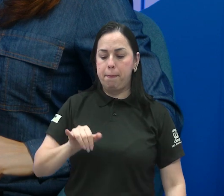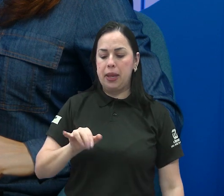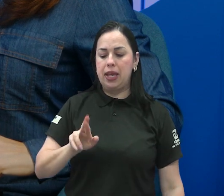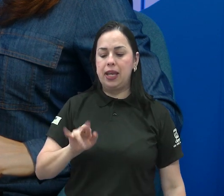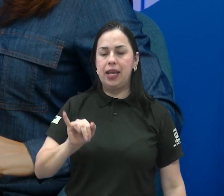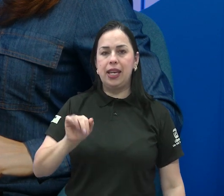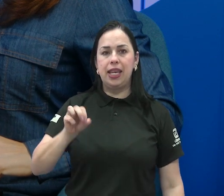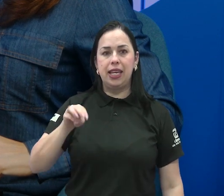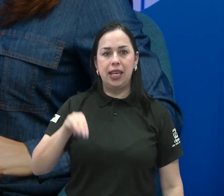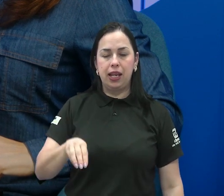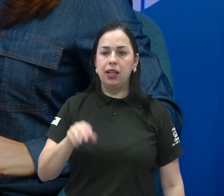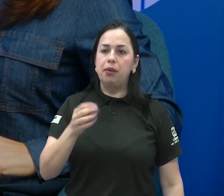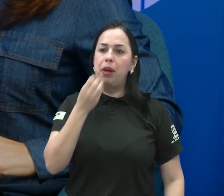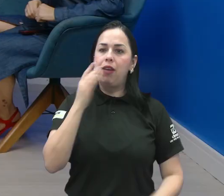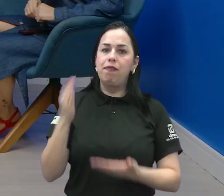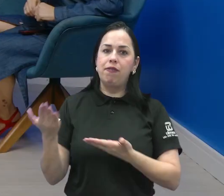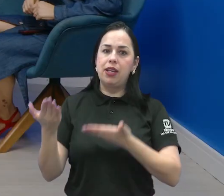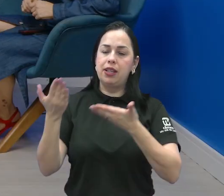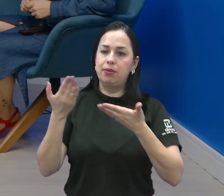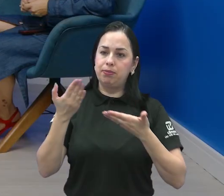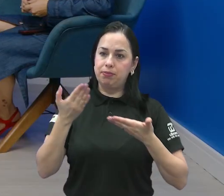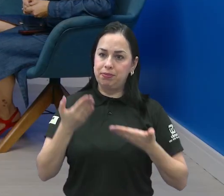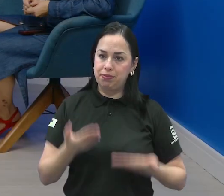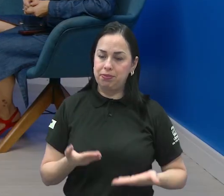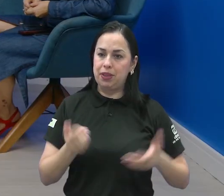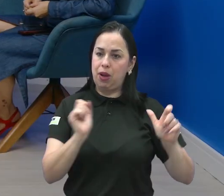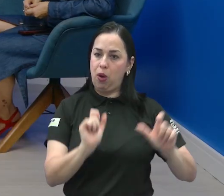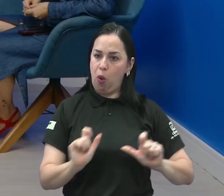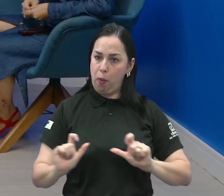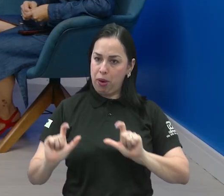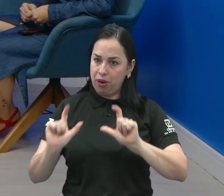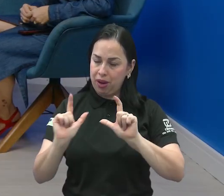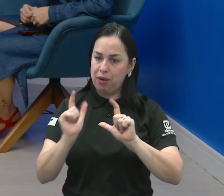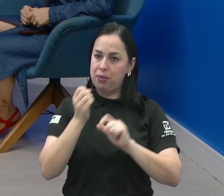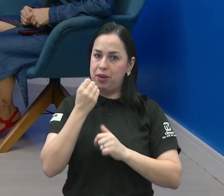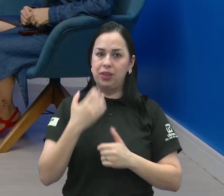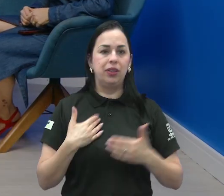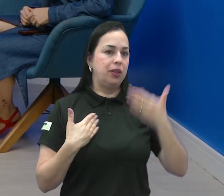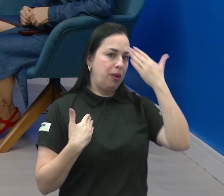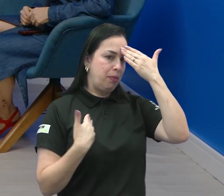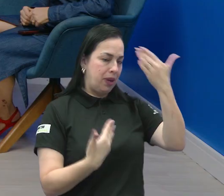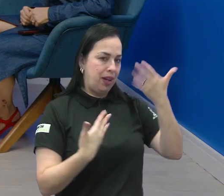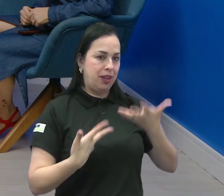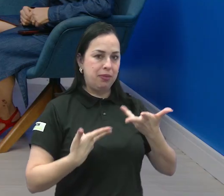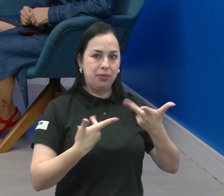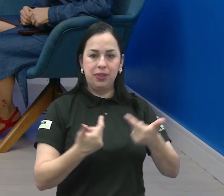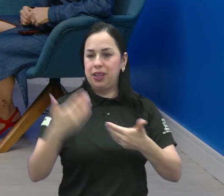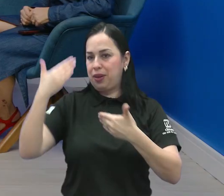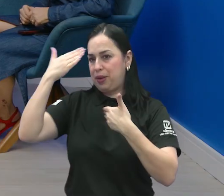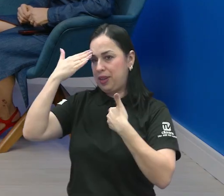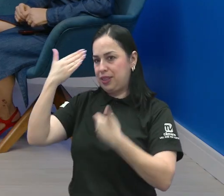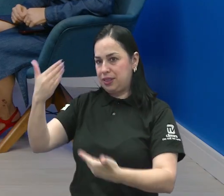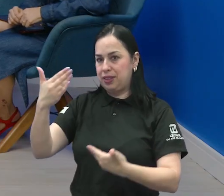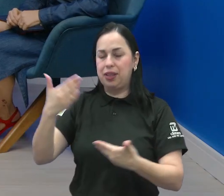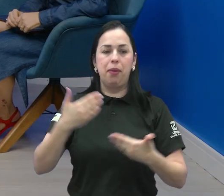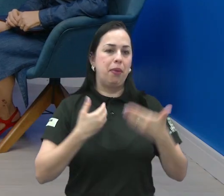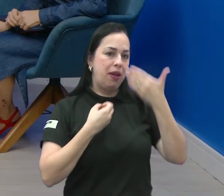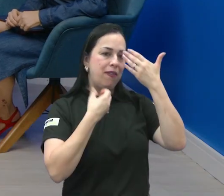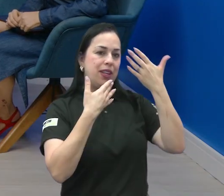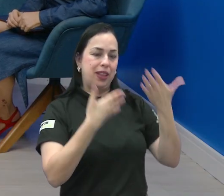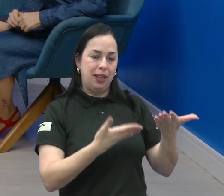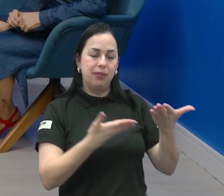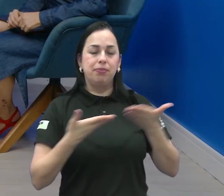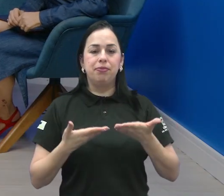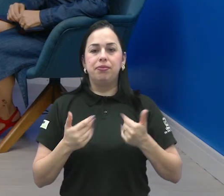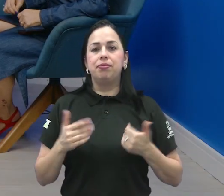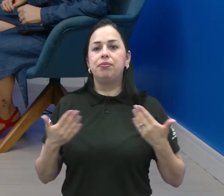Miriam Moreira. Miriam, seja bem-vinda ao Sobre Política. Obrigada pelo convite. Eu que agradeço. Bem-vinda. Bem-vinda. E